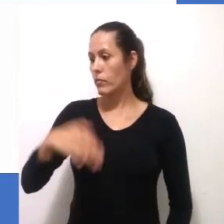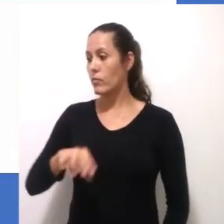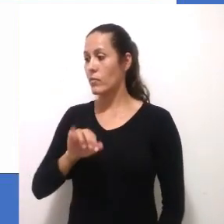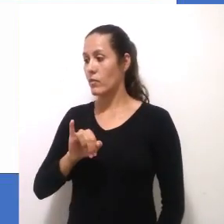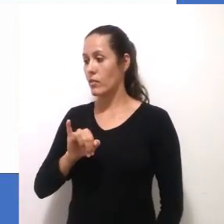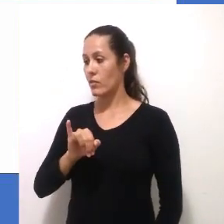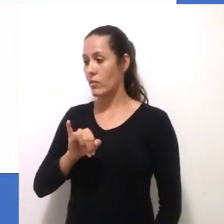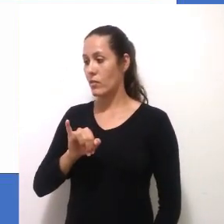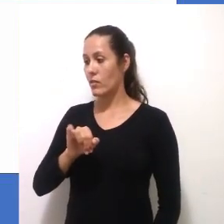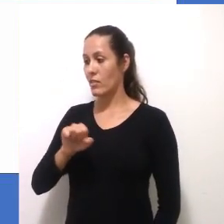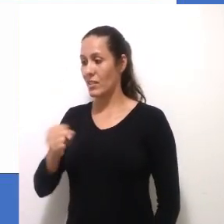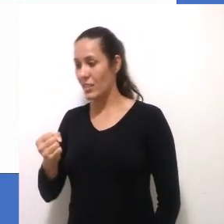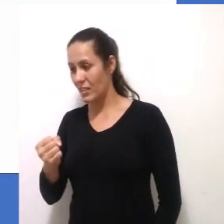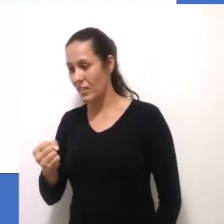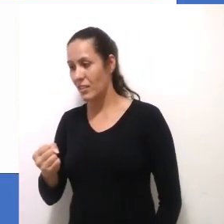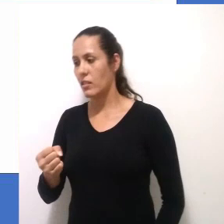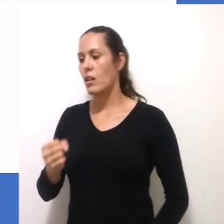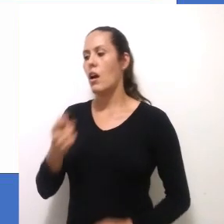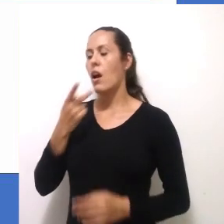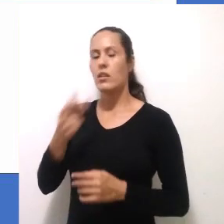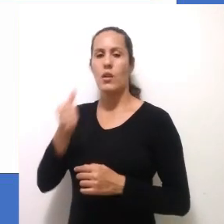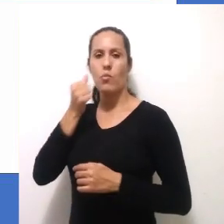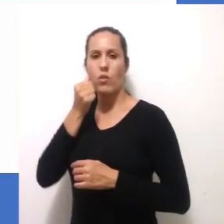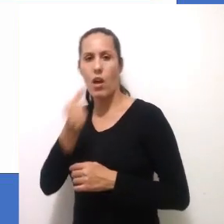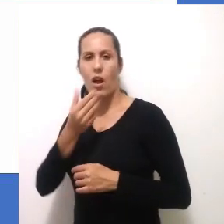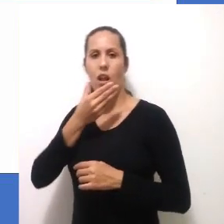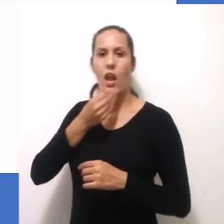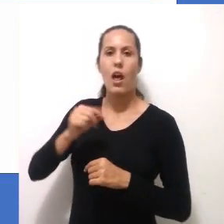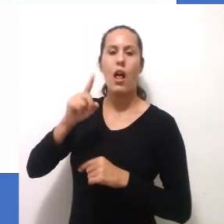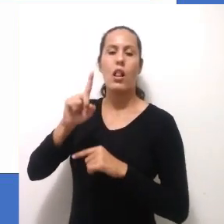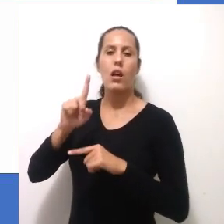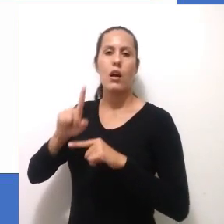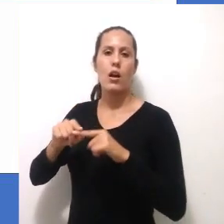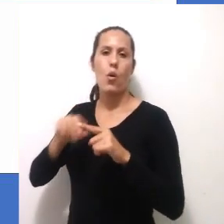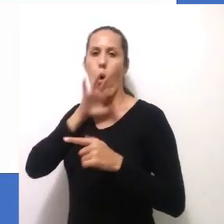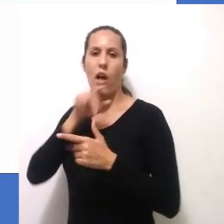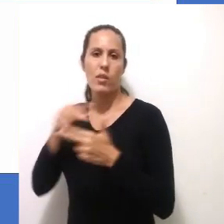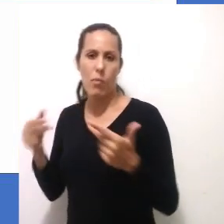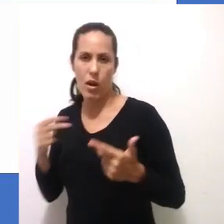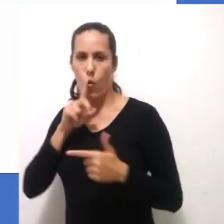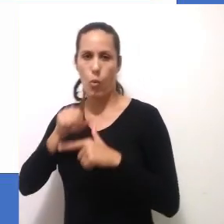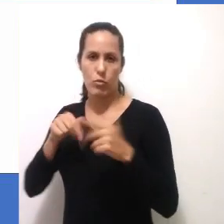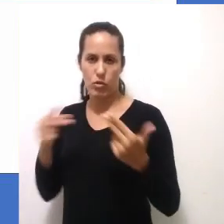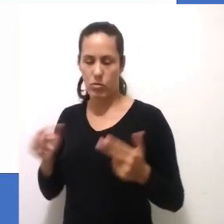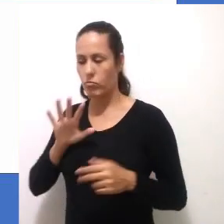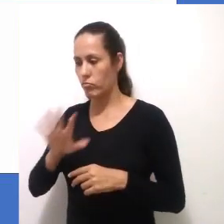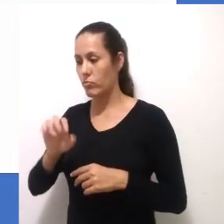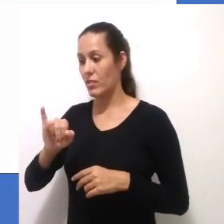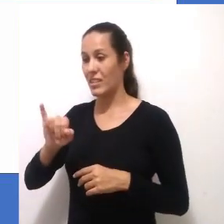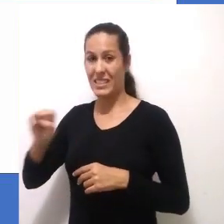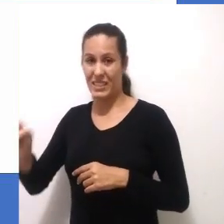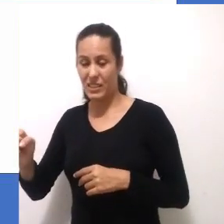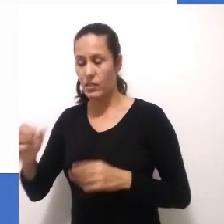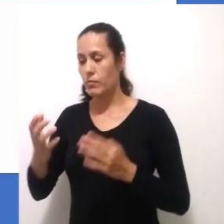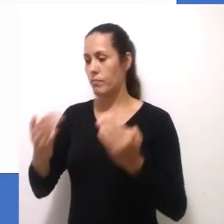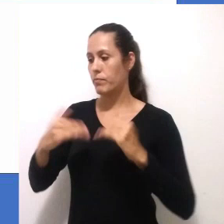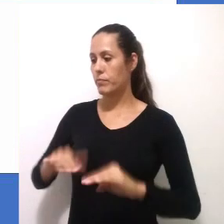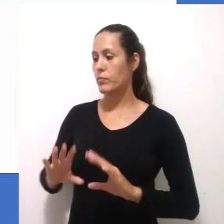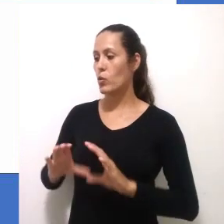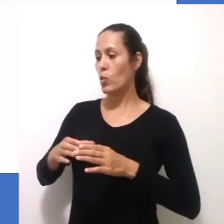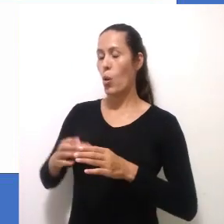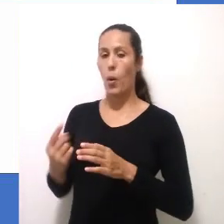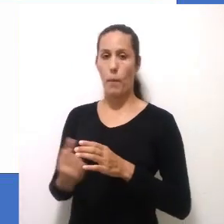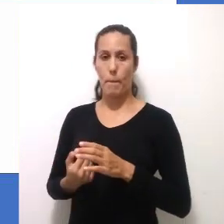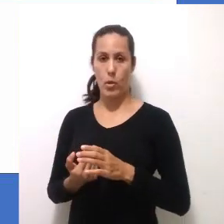it, is, que quer dizer ele, ela, ou coisa, animal, objeto é, ou está. E para o grupo do plural